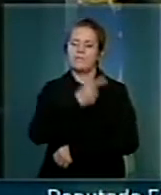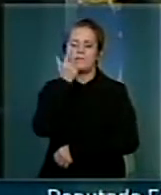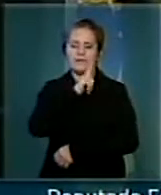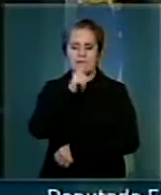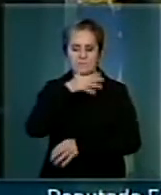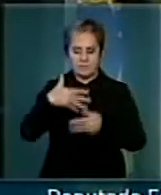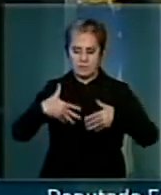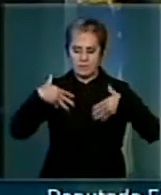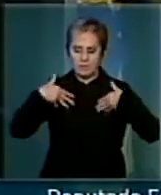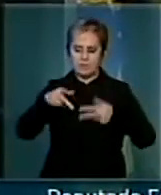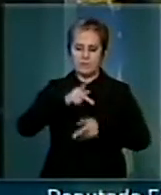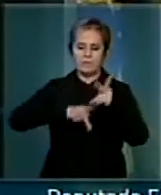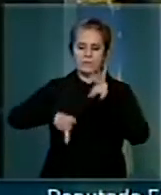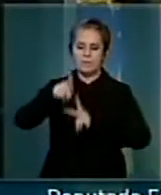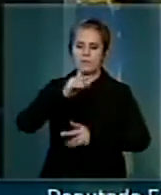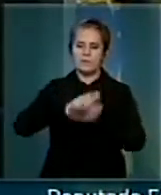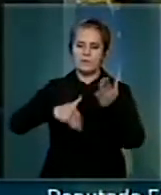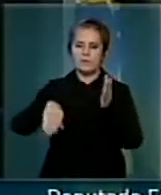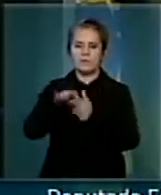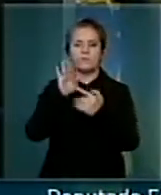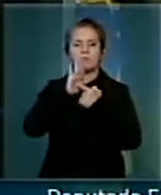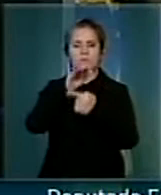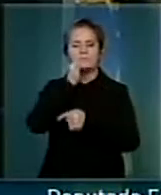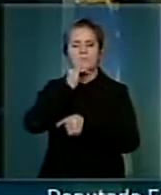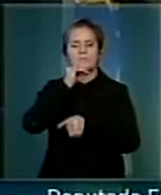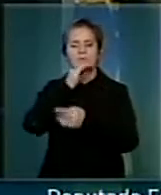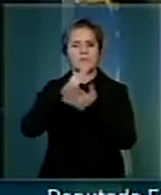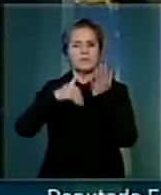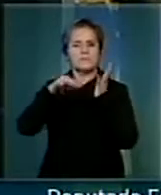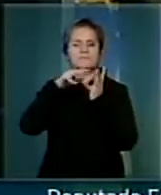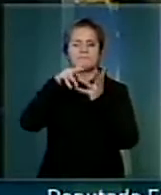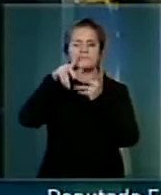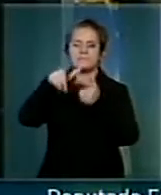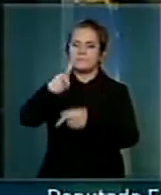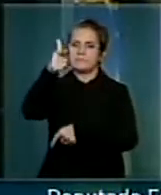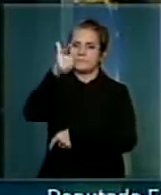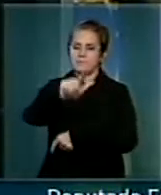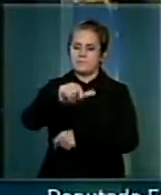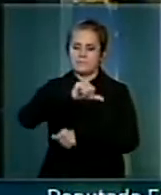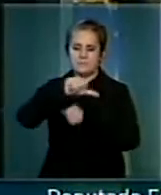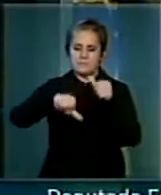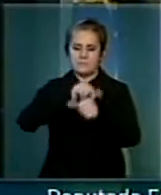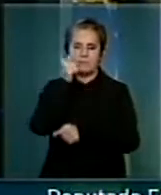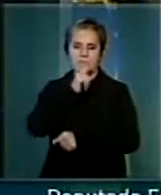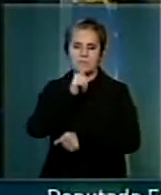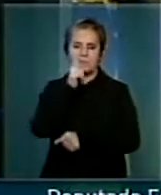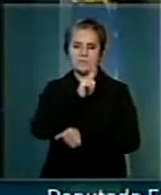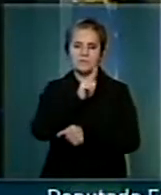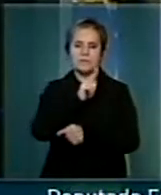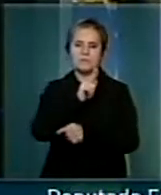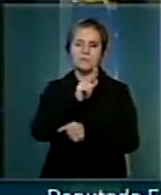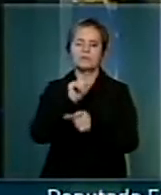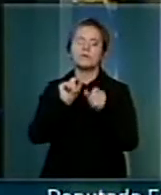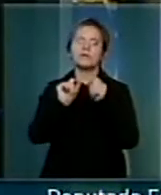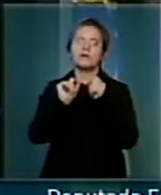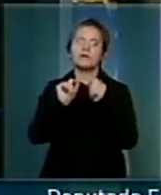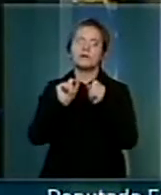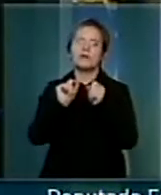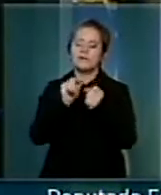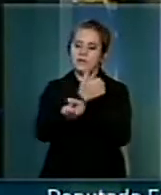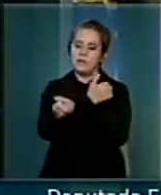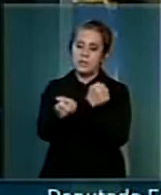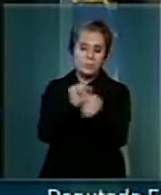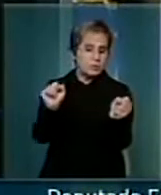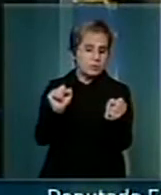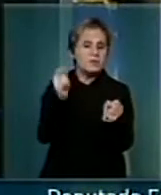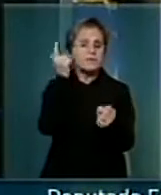a todos e servir de exemplo para o resto do mundo. Novamente transformamos o impossível em realidade. Fizemos nascer